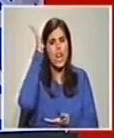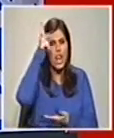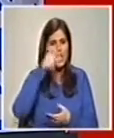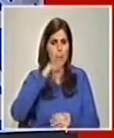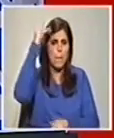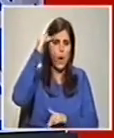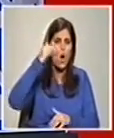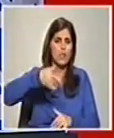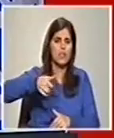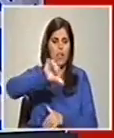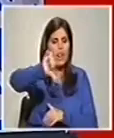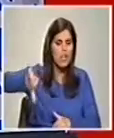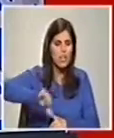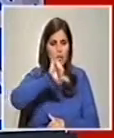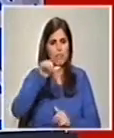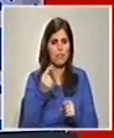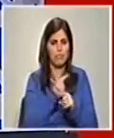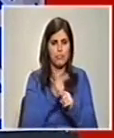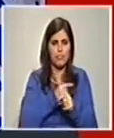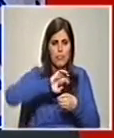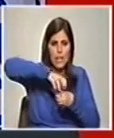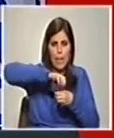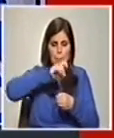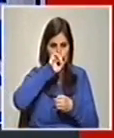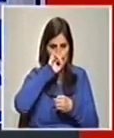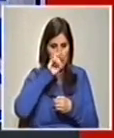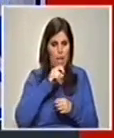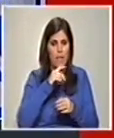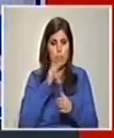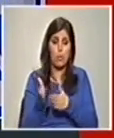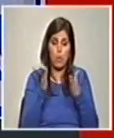detergente. Estas tampinhas servem, por um lado,